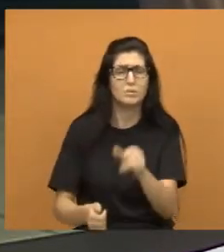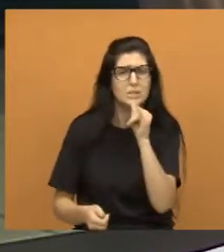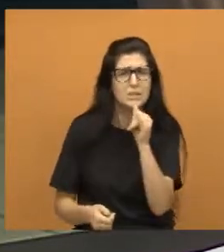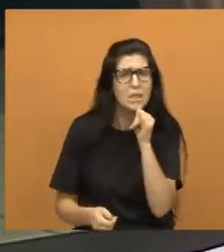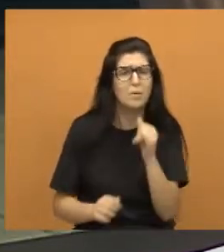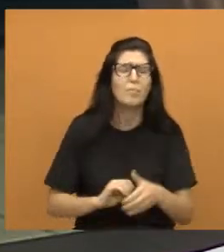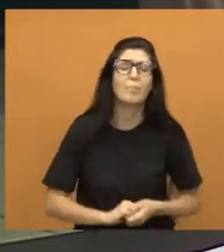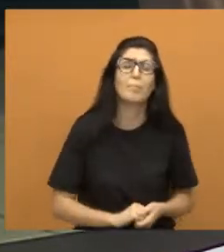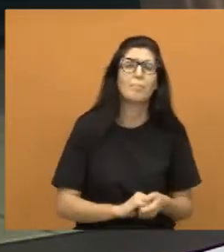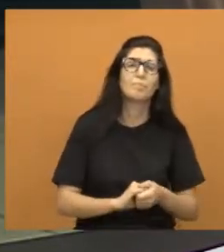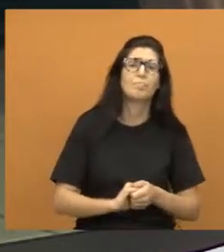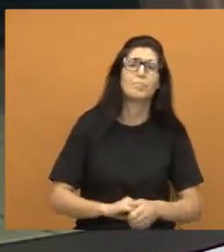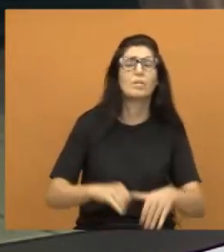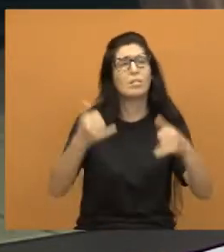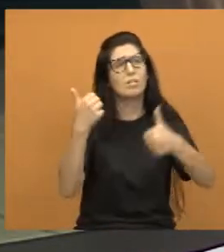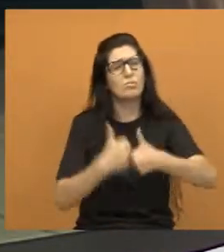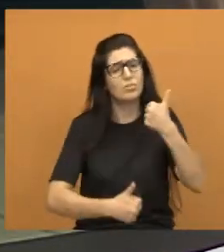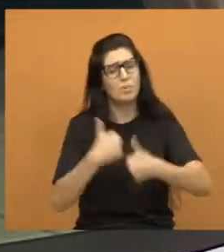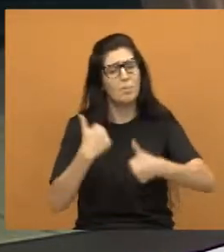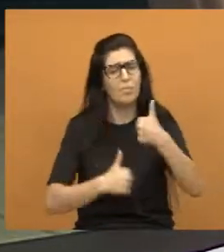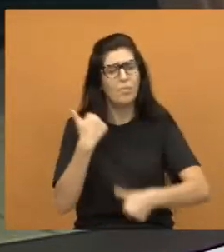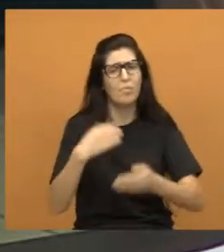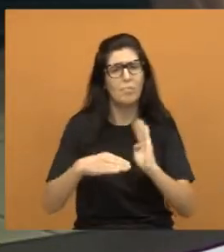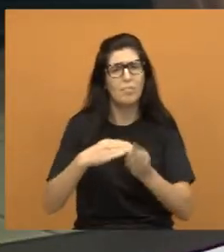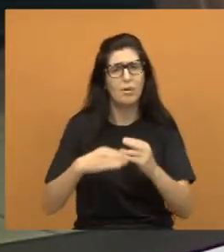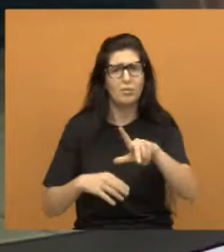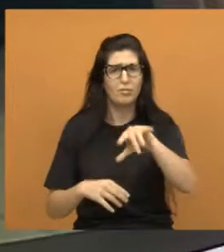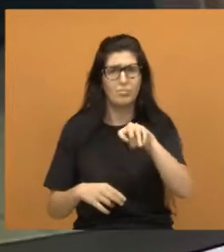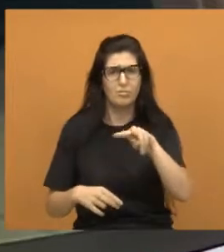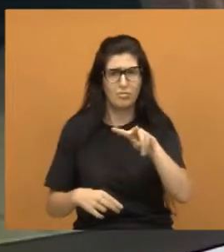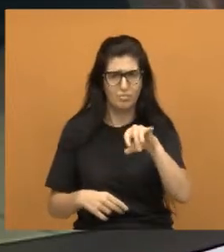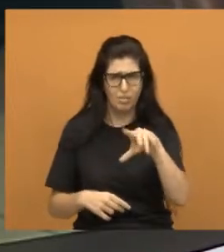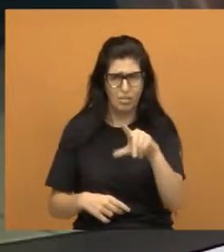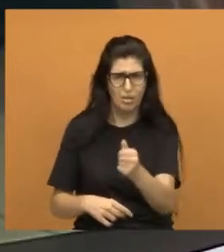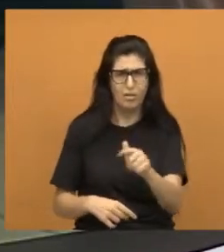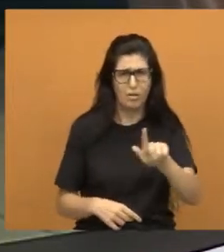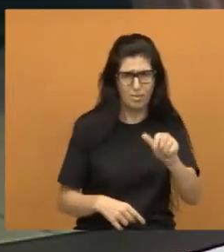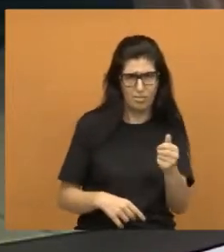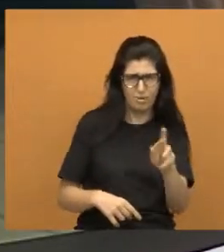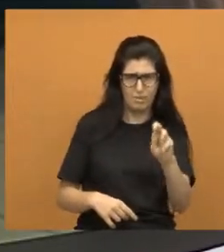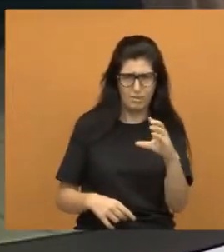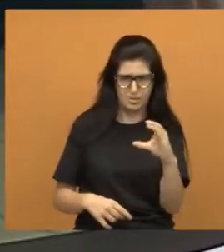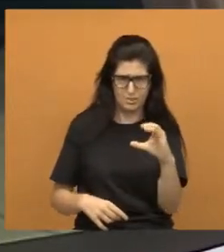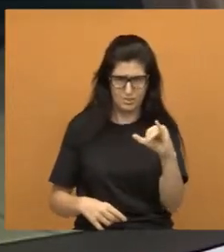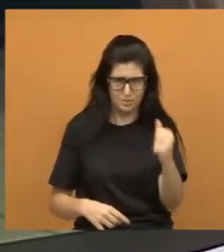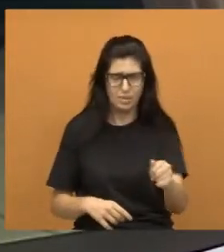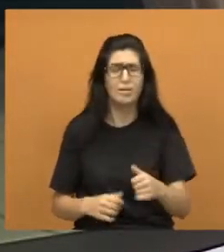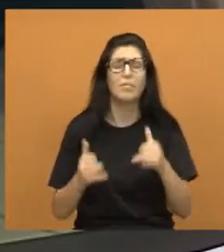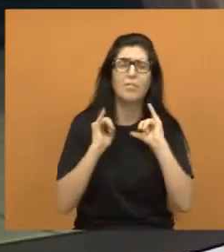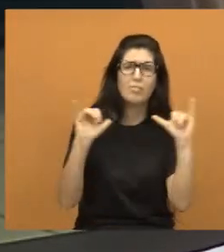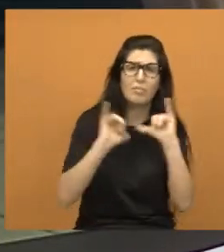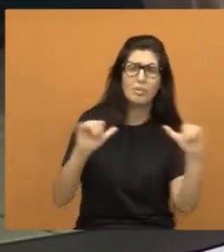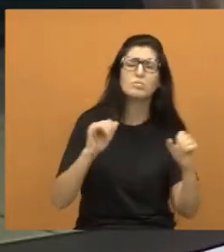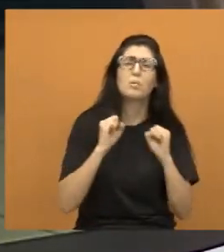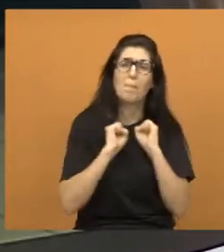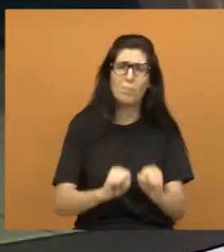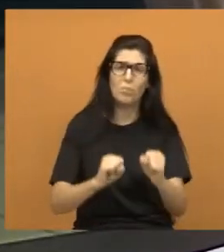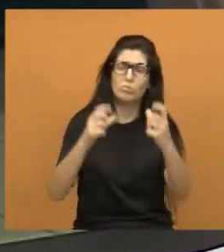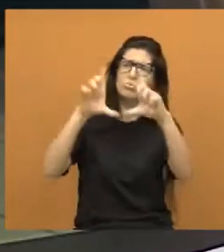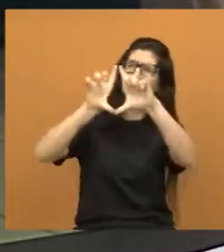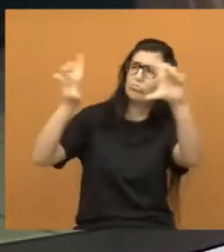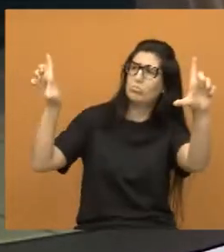fazer um torneio de futebol lá na Vila Garcia. Durante o evento, você poderia expor a placa de quem